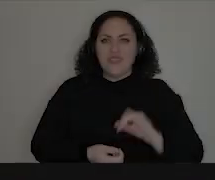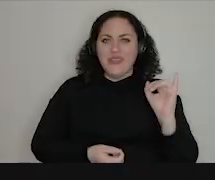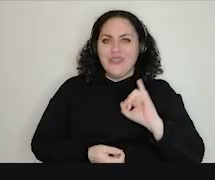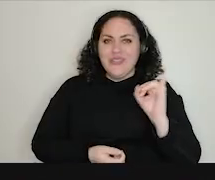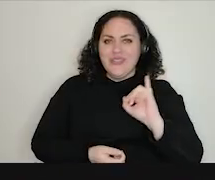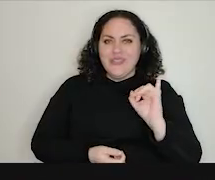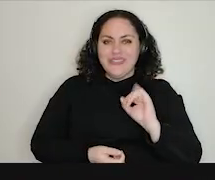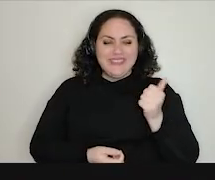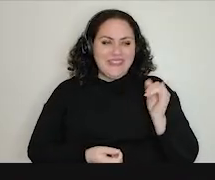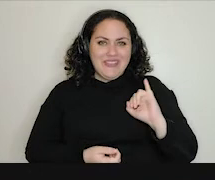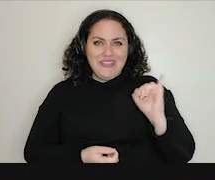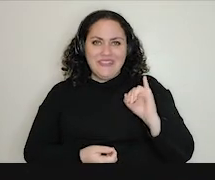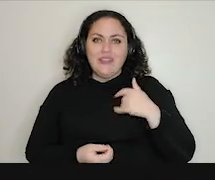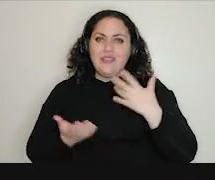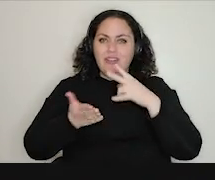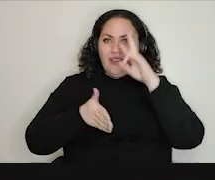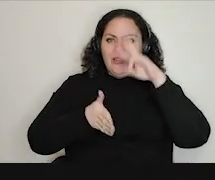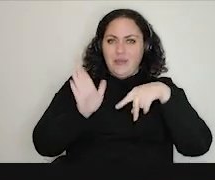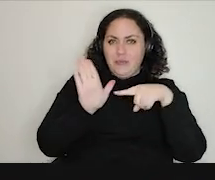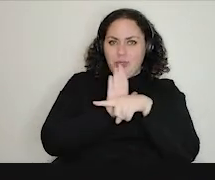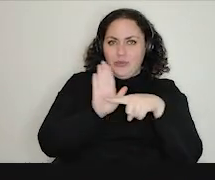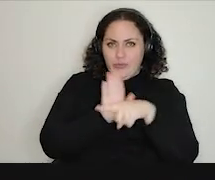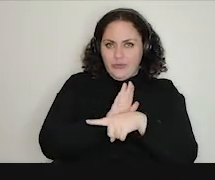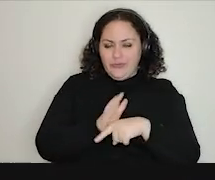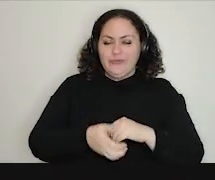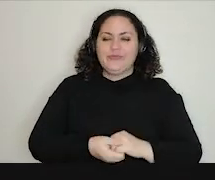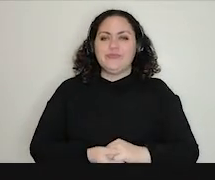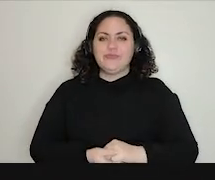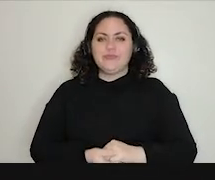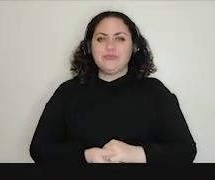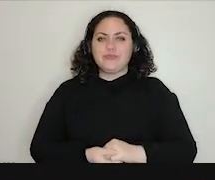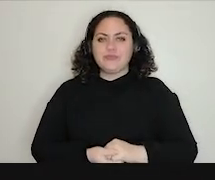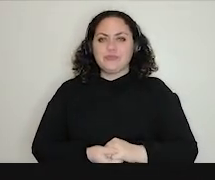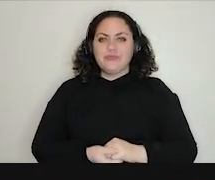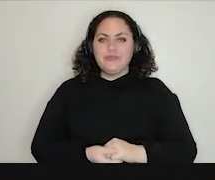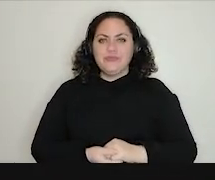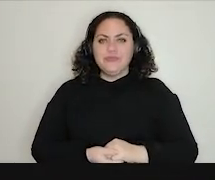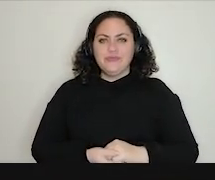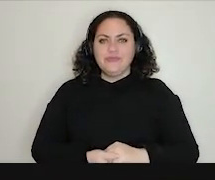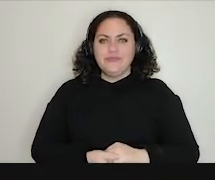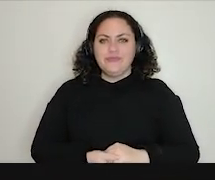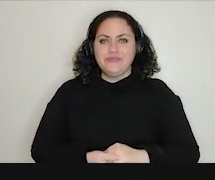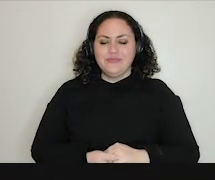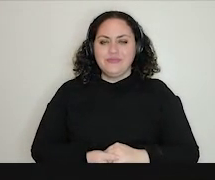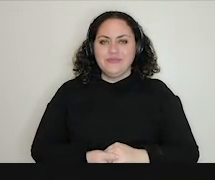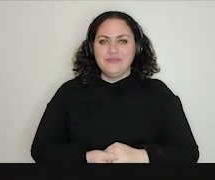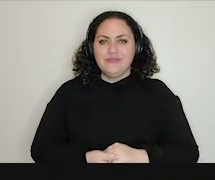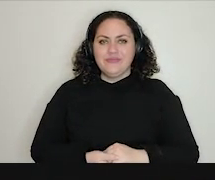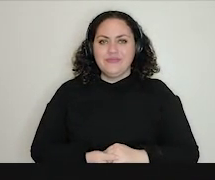Oi. Oi. Eu vou ler as perguntas.